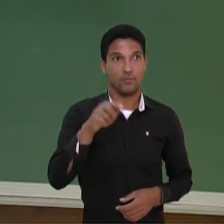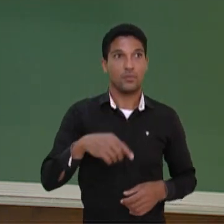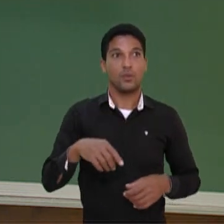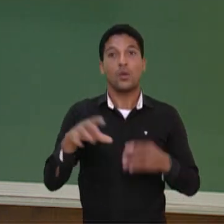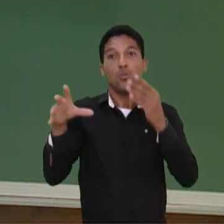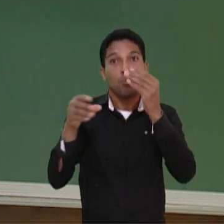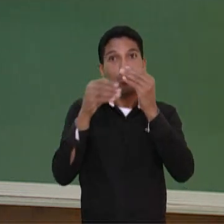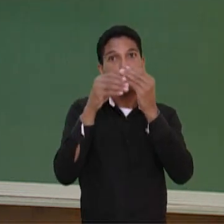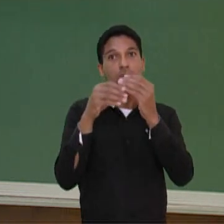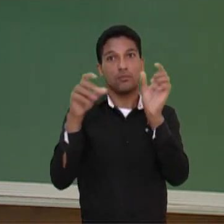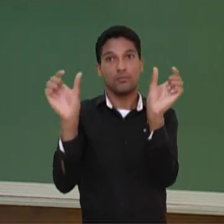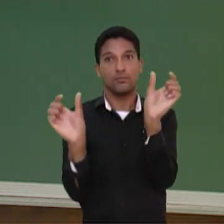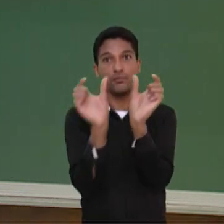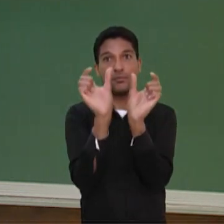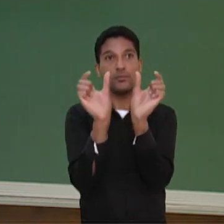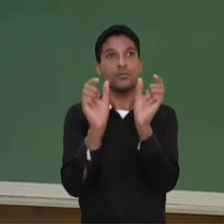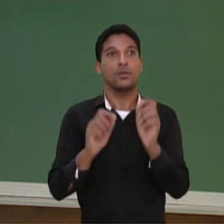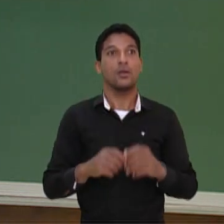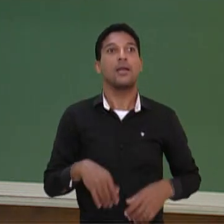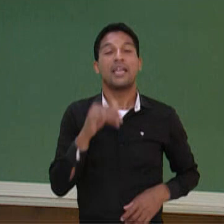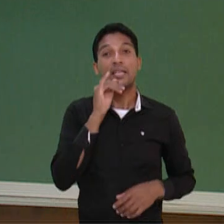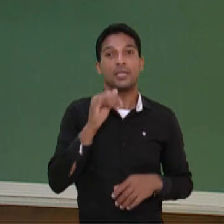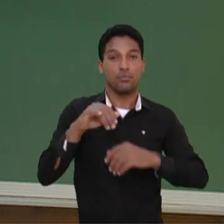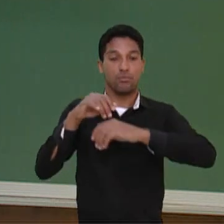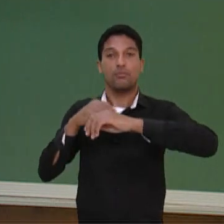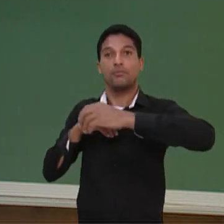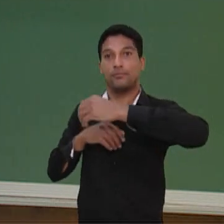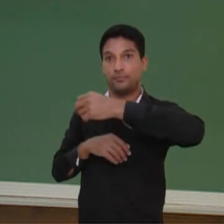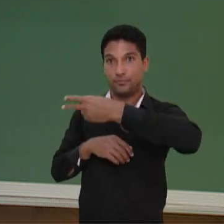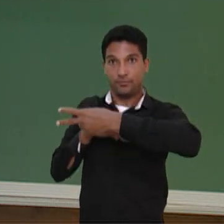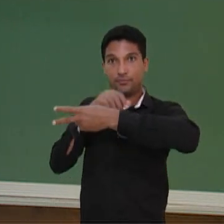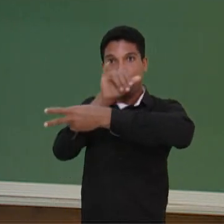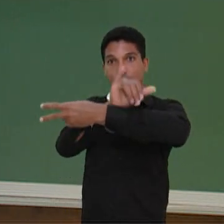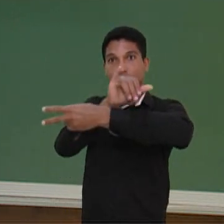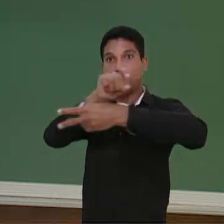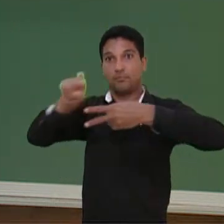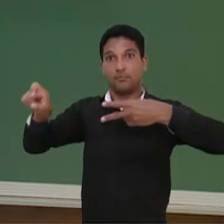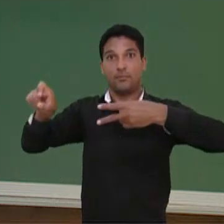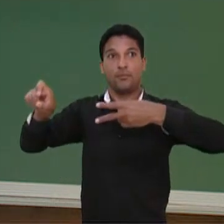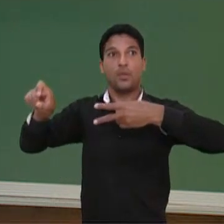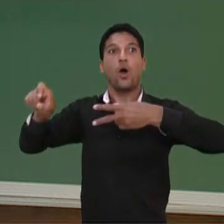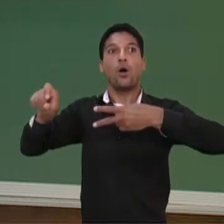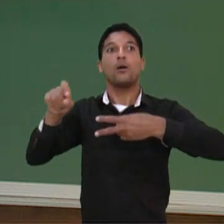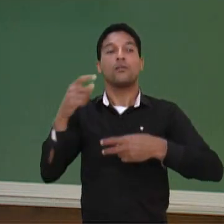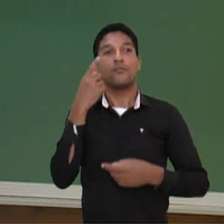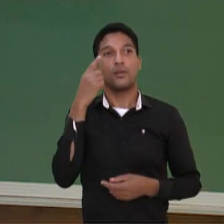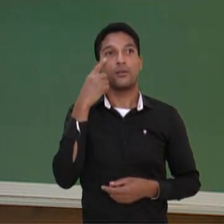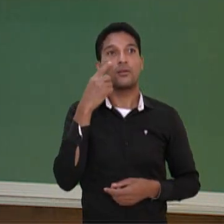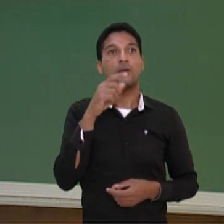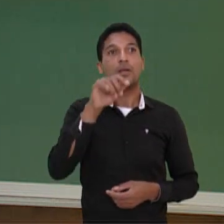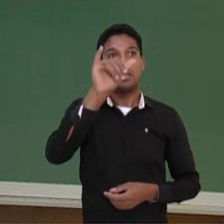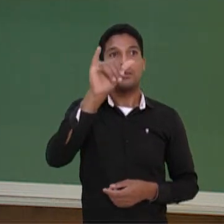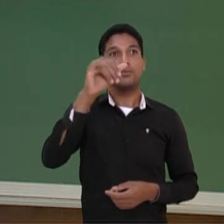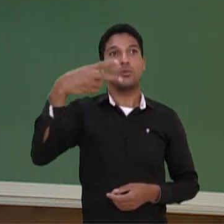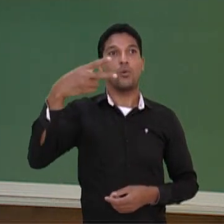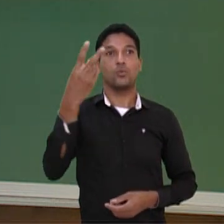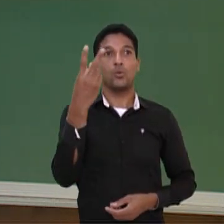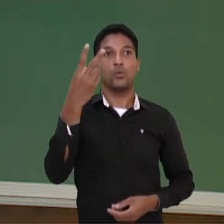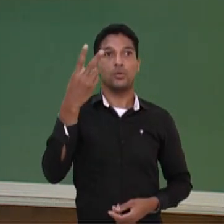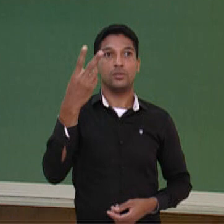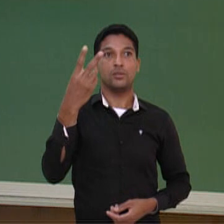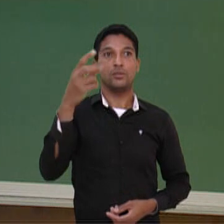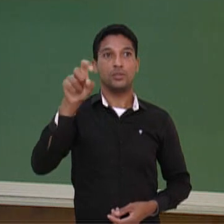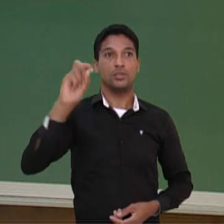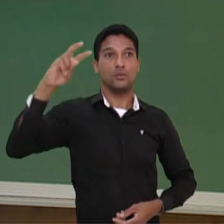o gráfico da função y igual a 2x ao quadrado menos x mais 9 tem